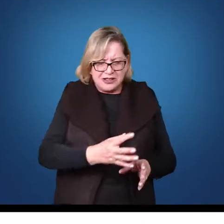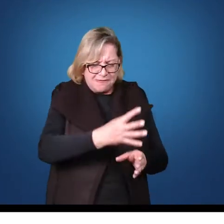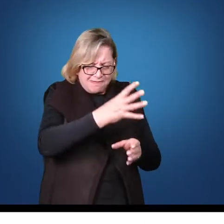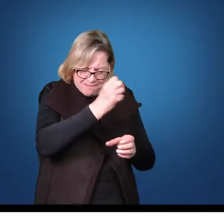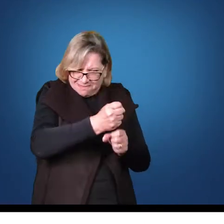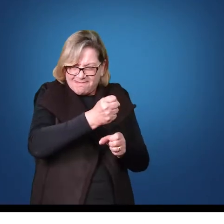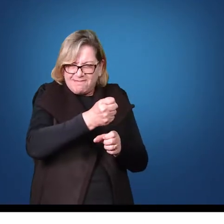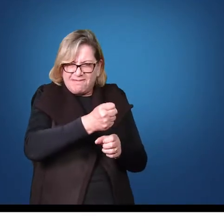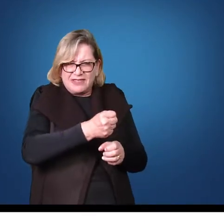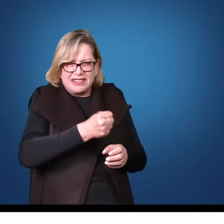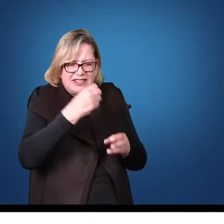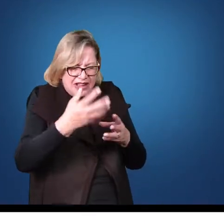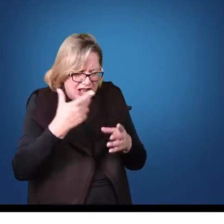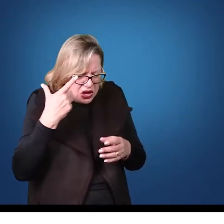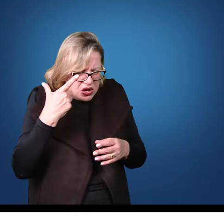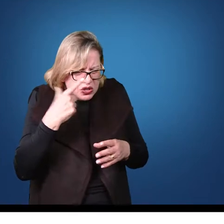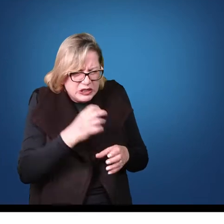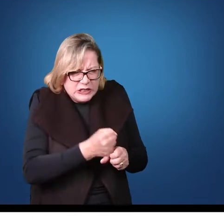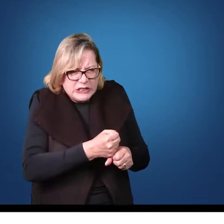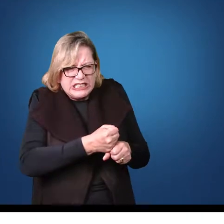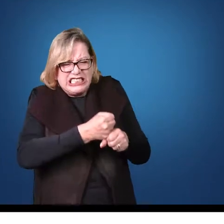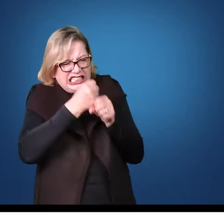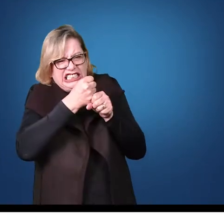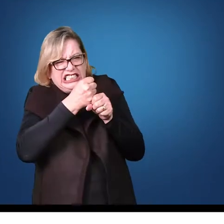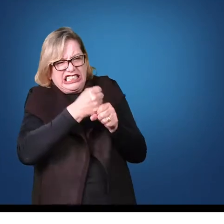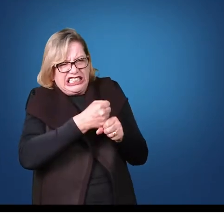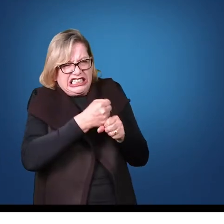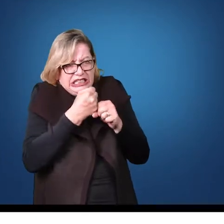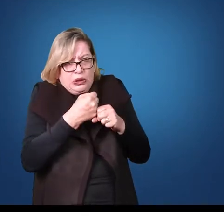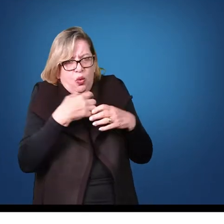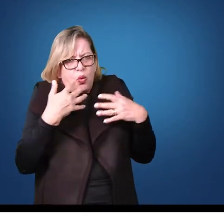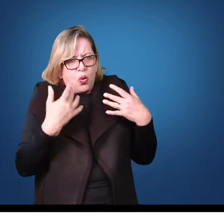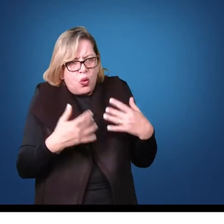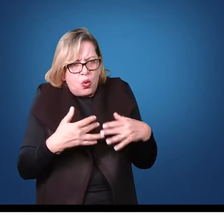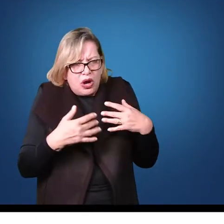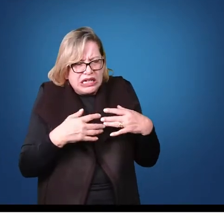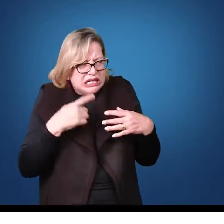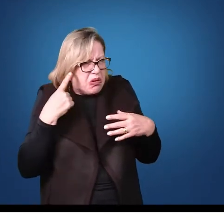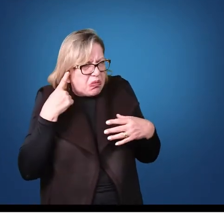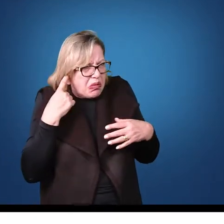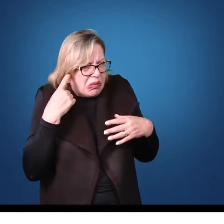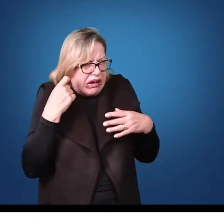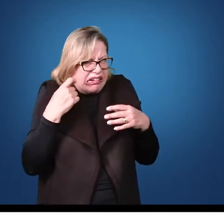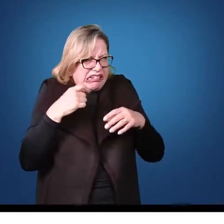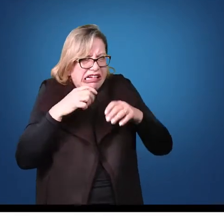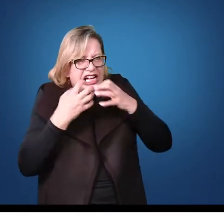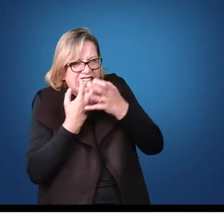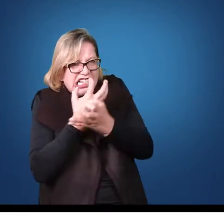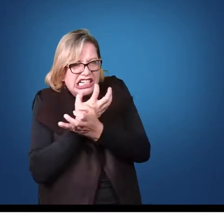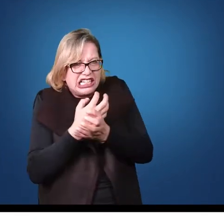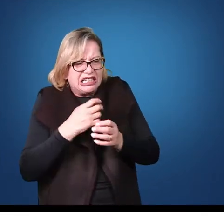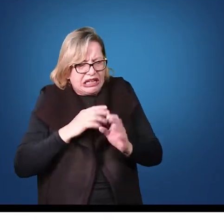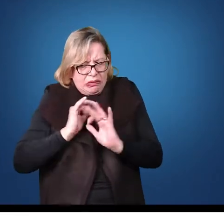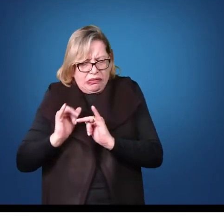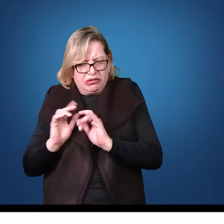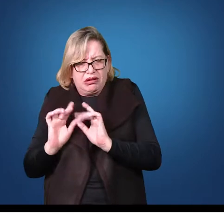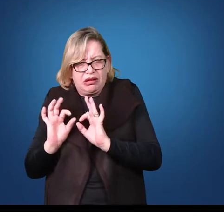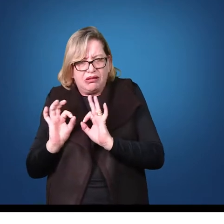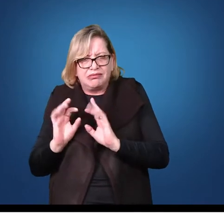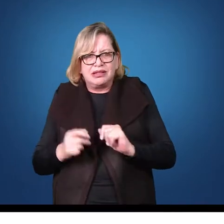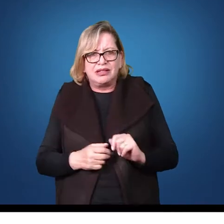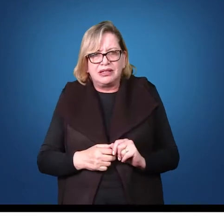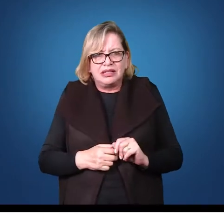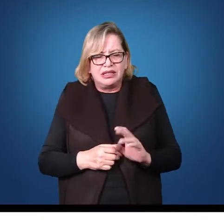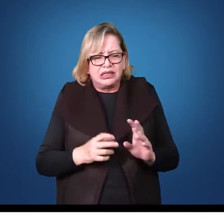talo, vovô. Vamos, consegue? Pegue, pegue. Ai, está estralando as espinhas do vovô, mas eu não vou dizer nada para ele. A idade chega para